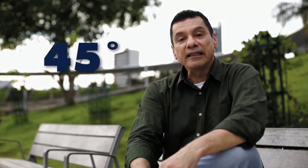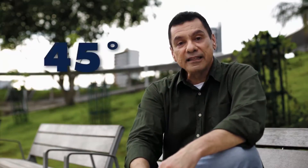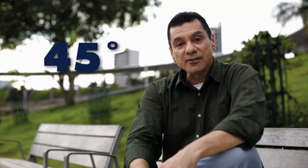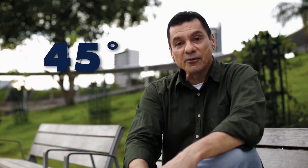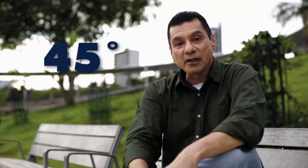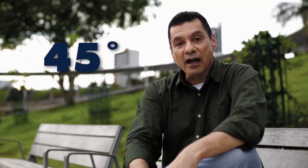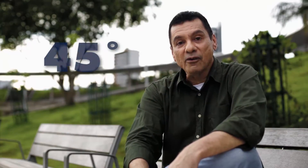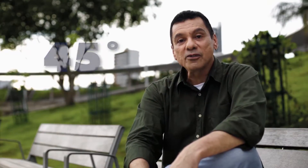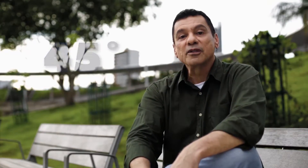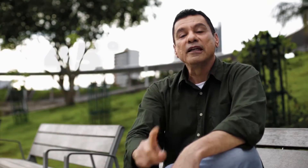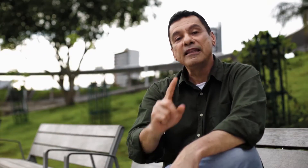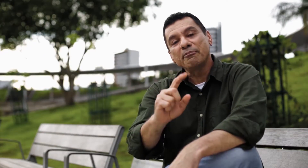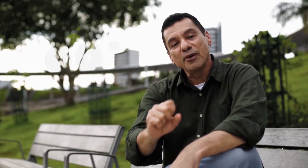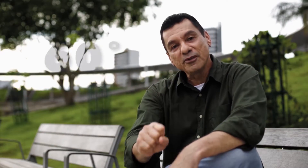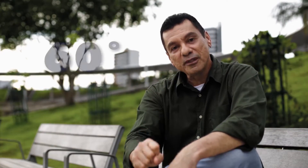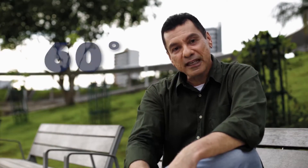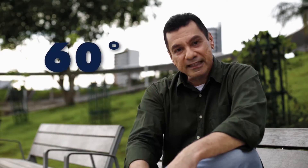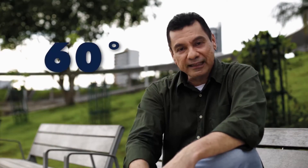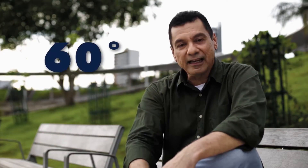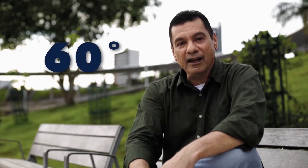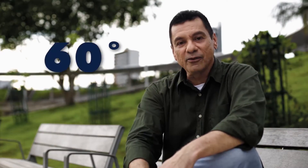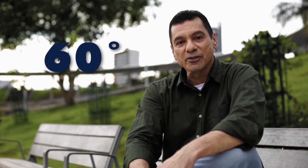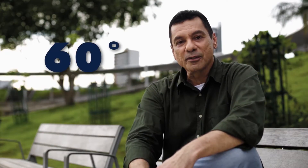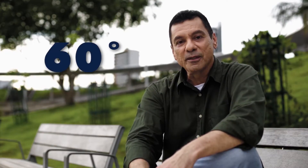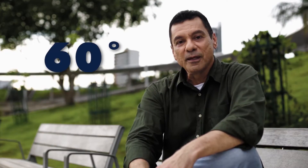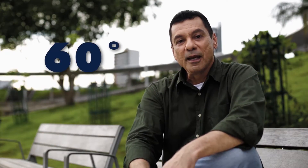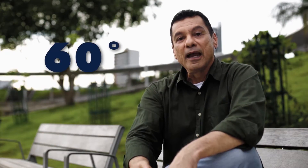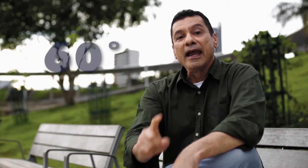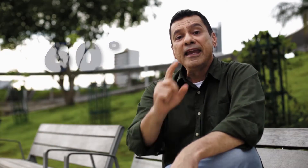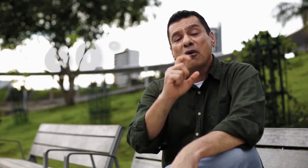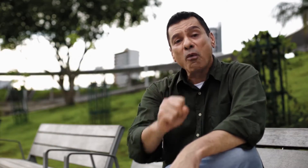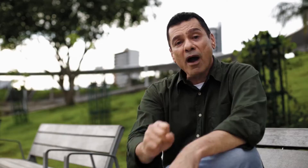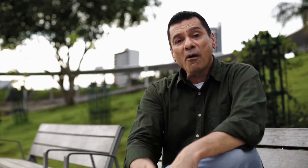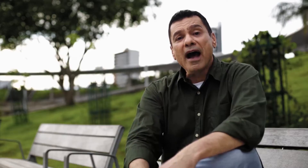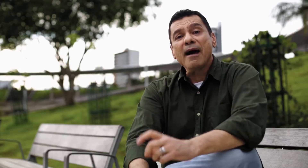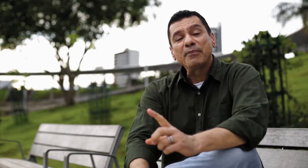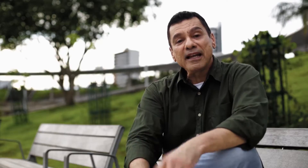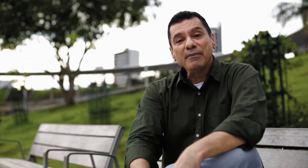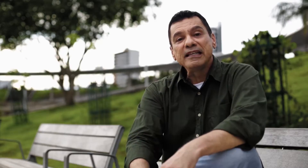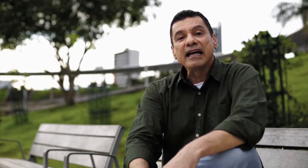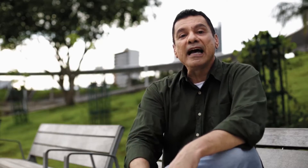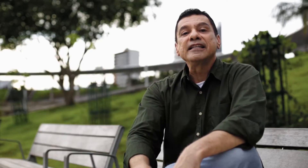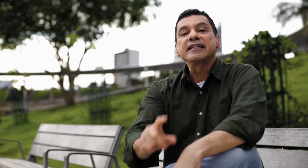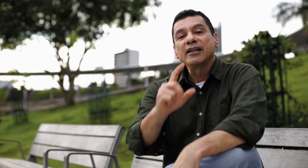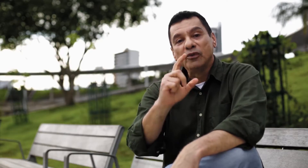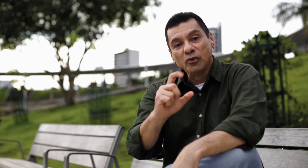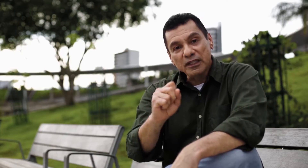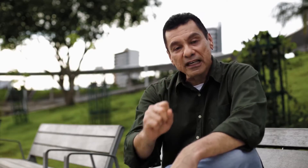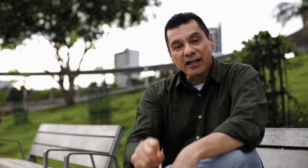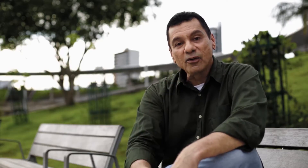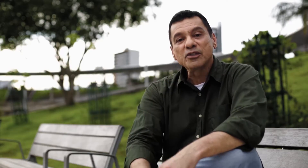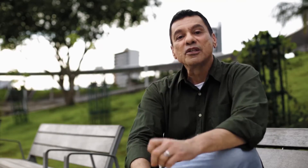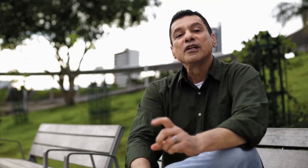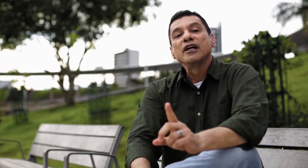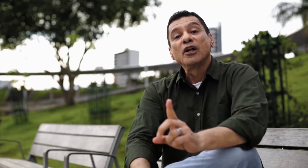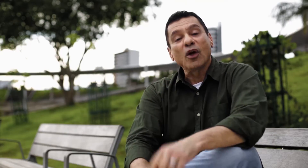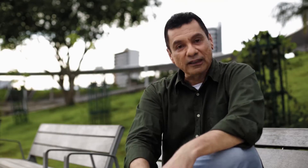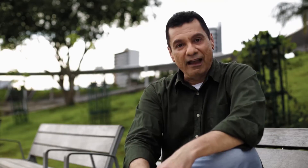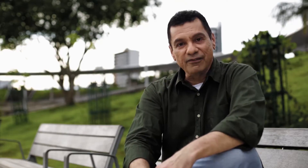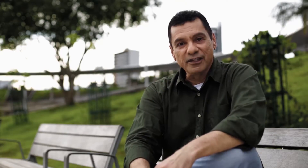o de 45 graus e depois o de 60 graus. E qual a aplicabilidade dos